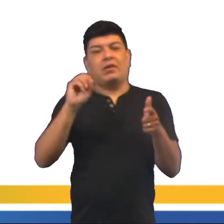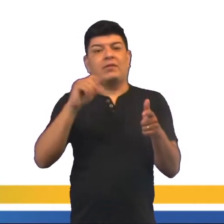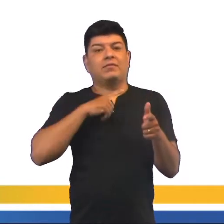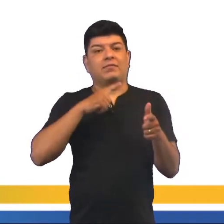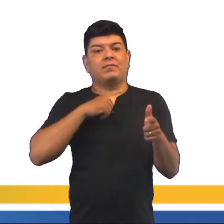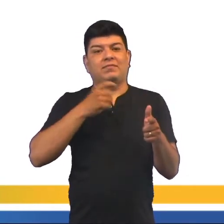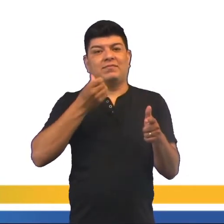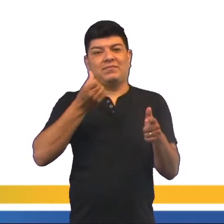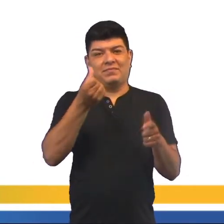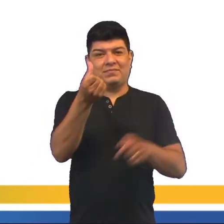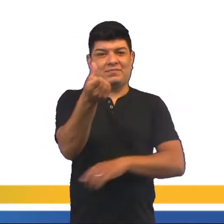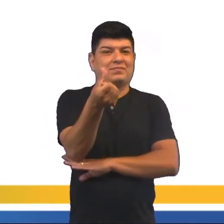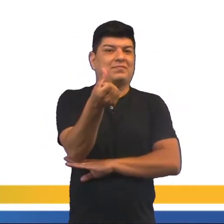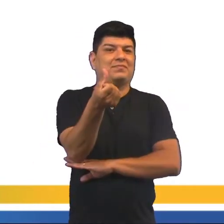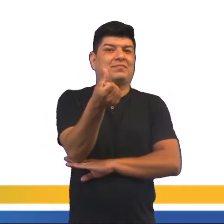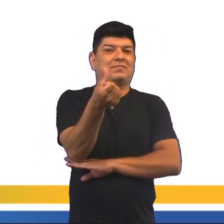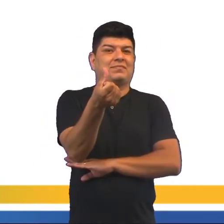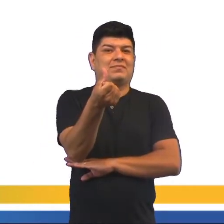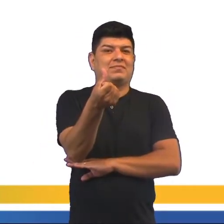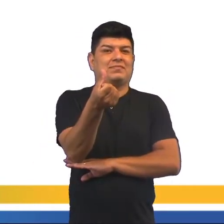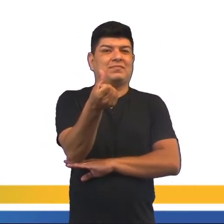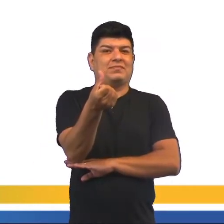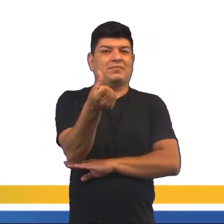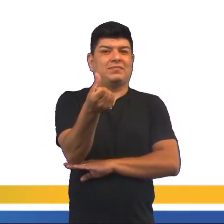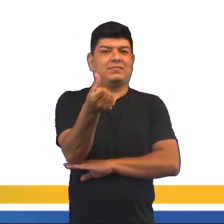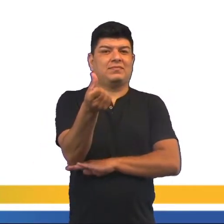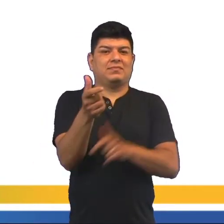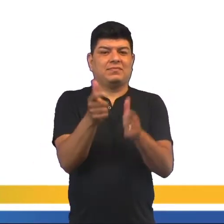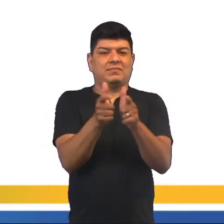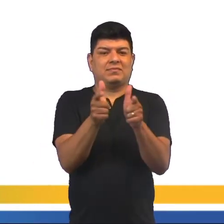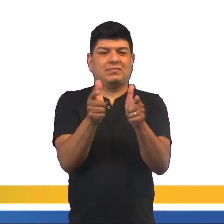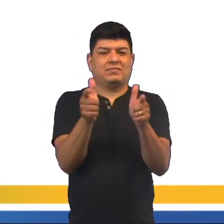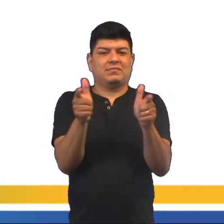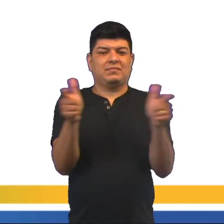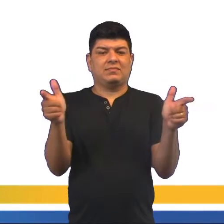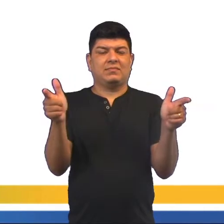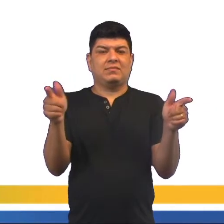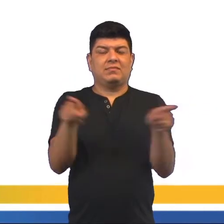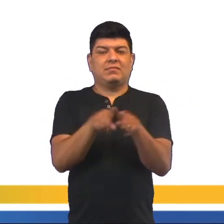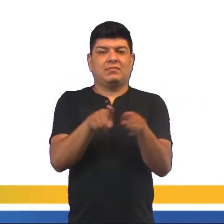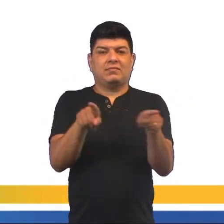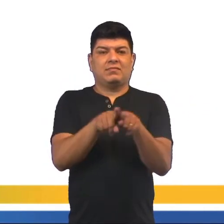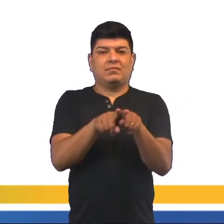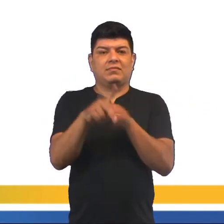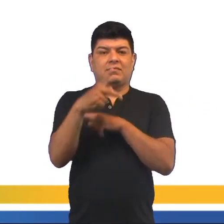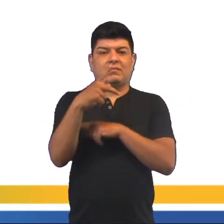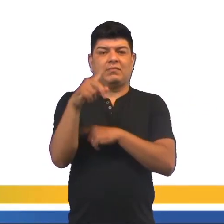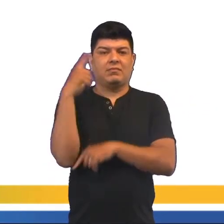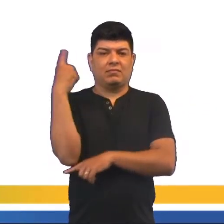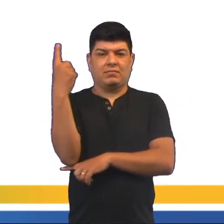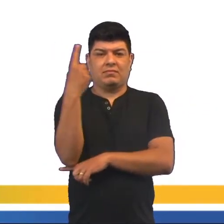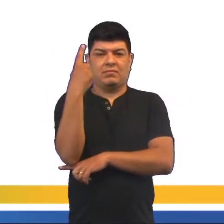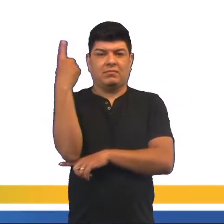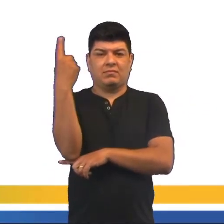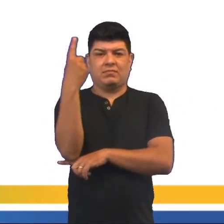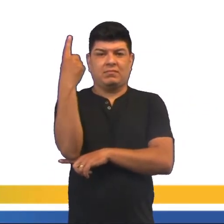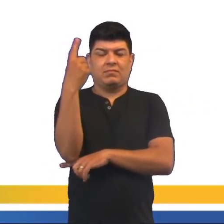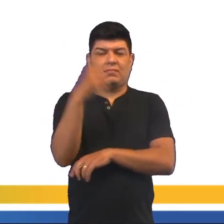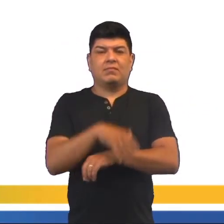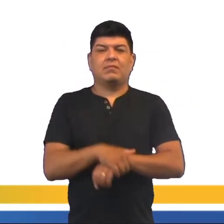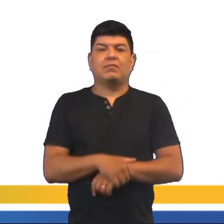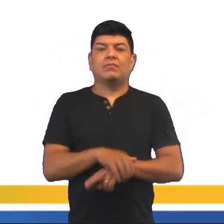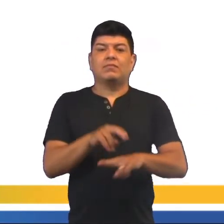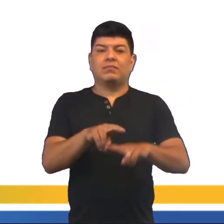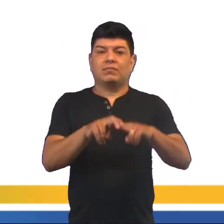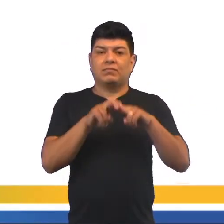ter 6, tanto na largura quanto na sua altura. Então,